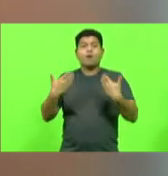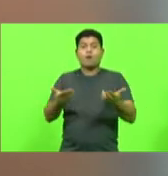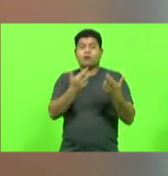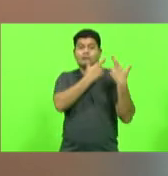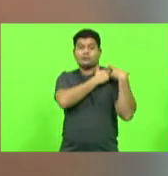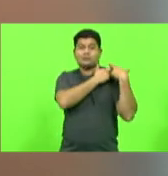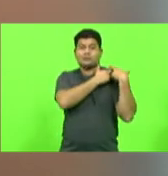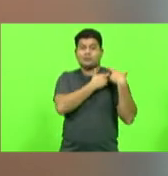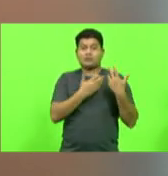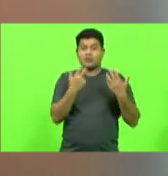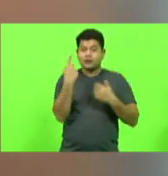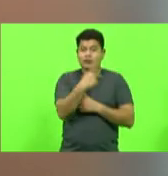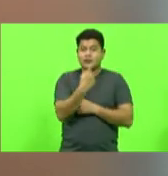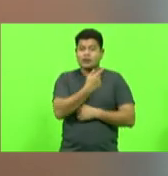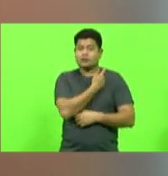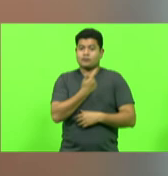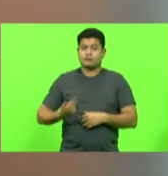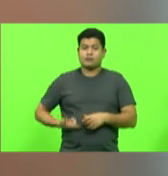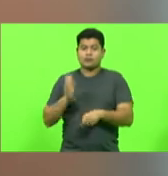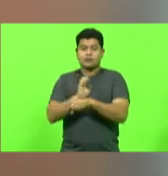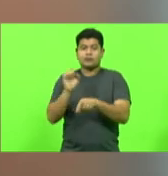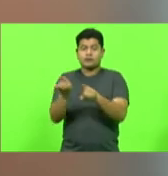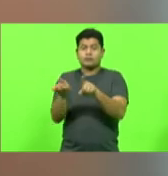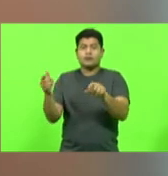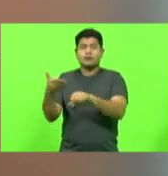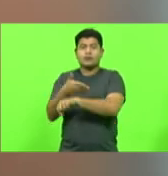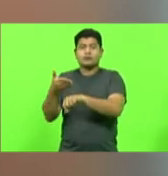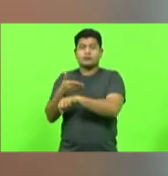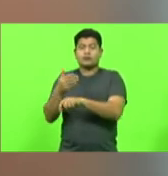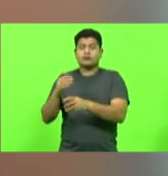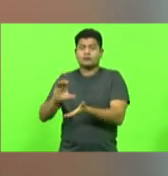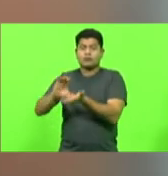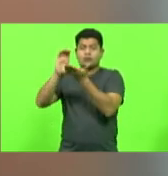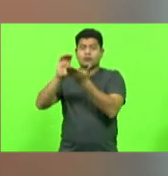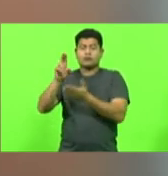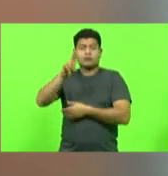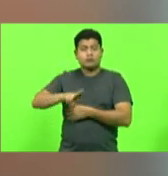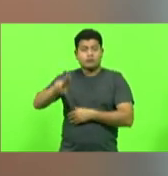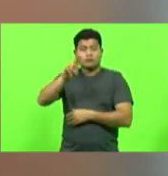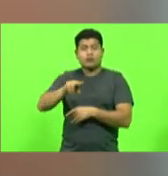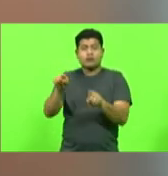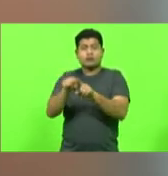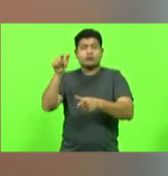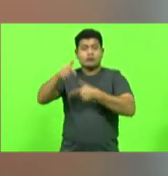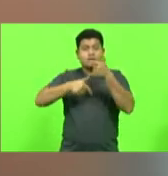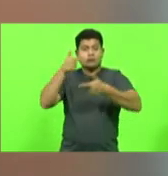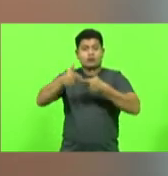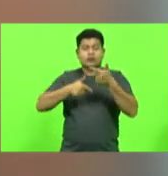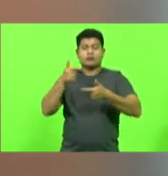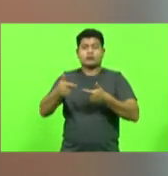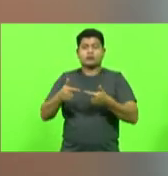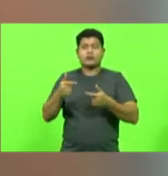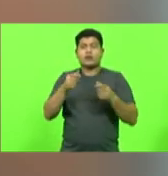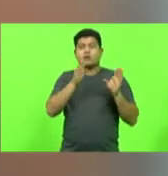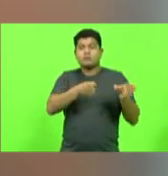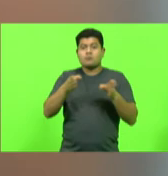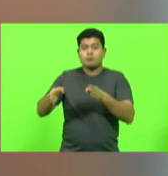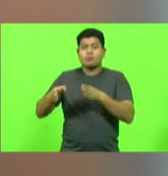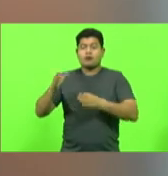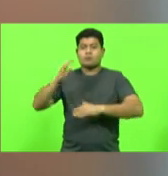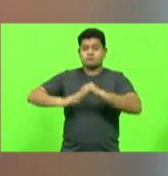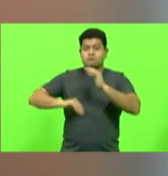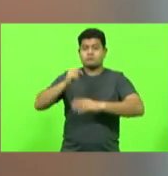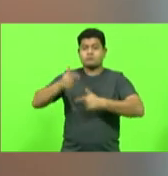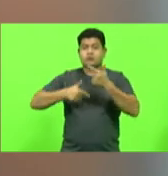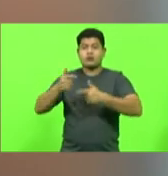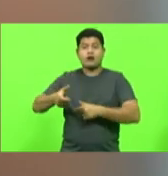deveres da participação social por meio dos conselhos, dos usuários, dos trabalhadores, no planejamento e execução e